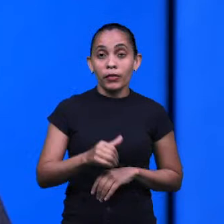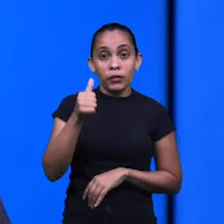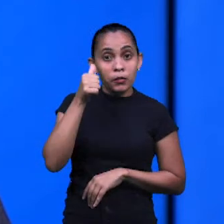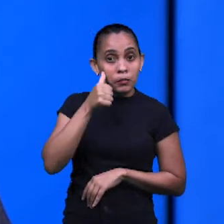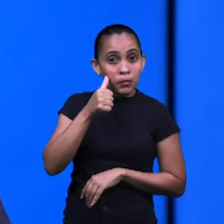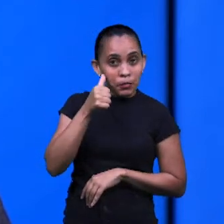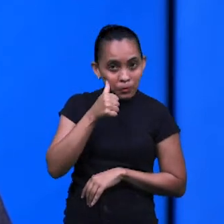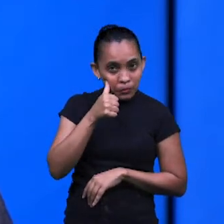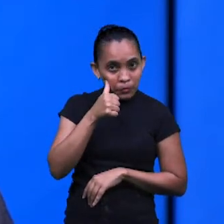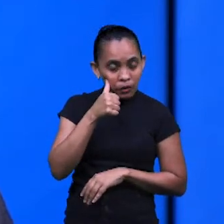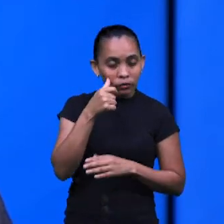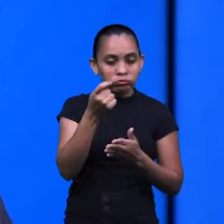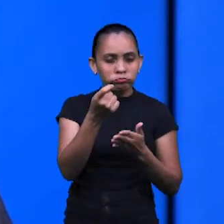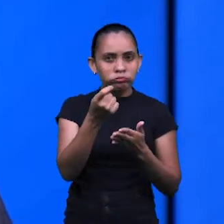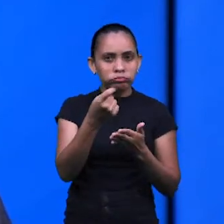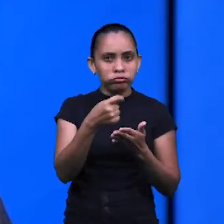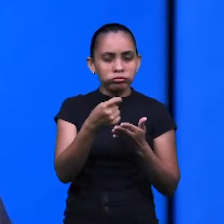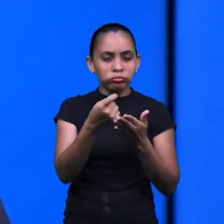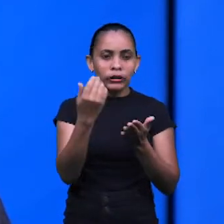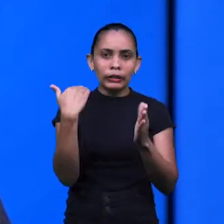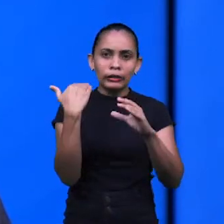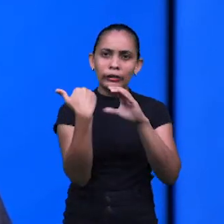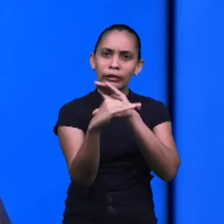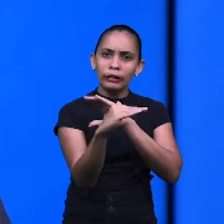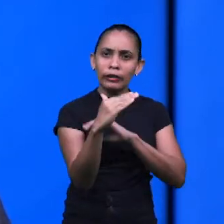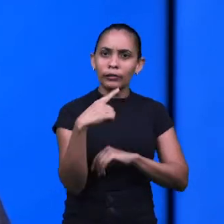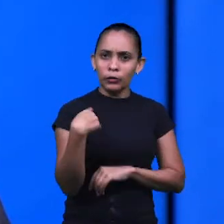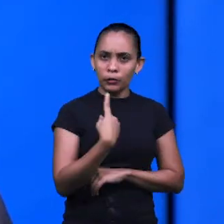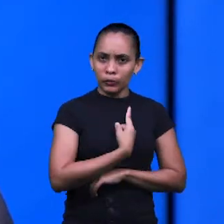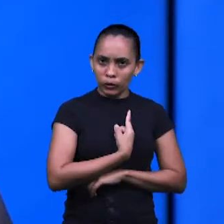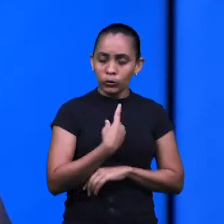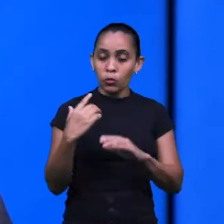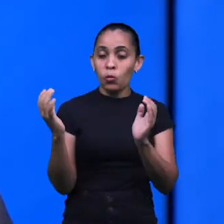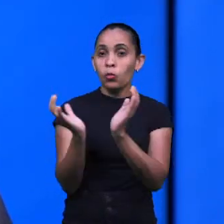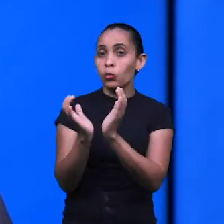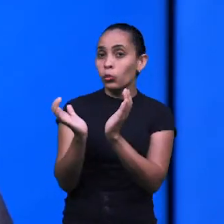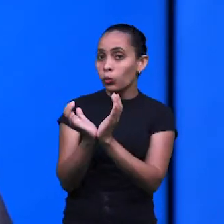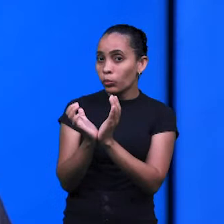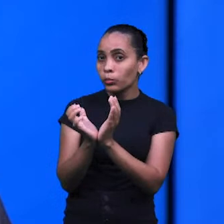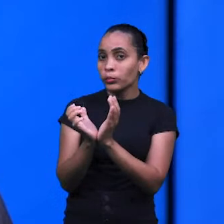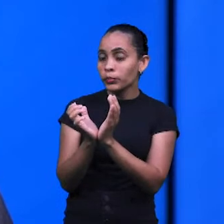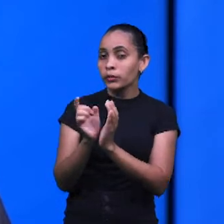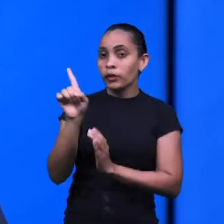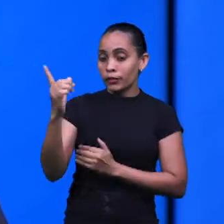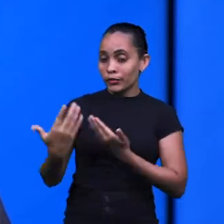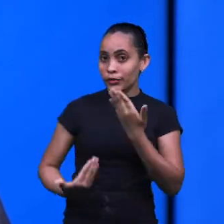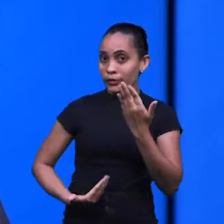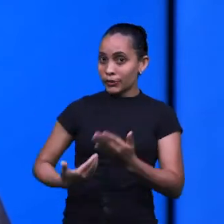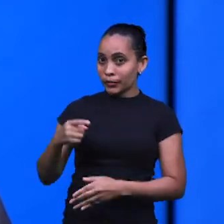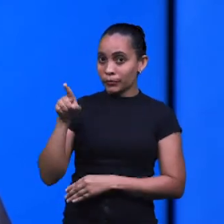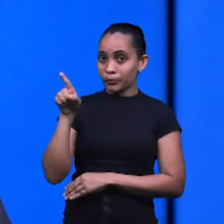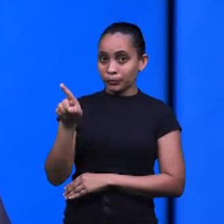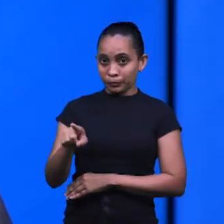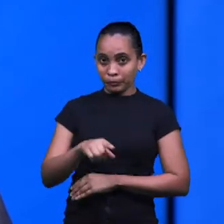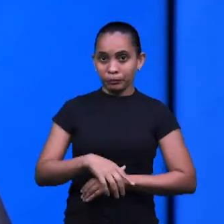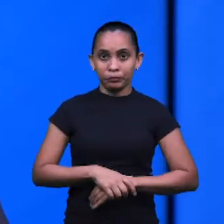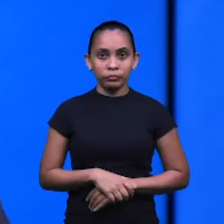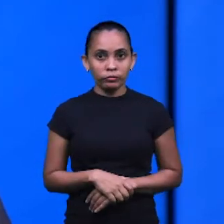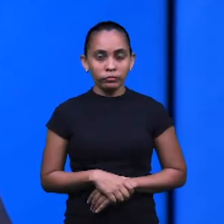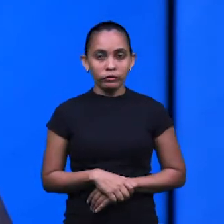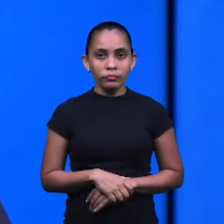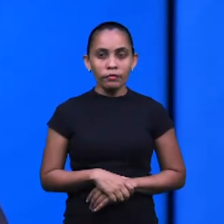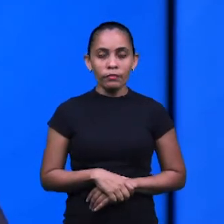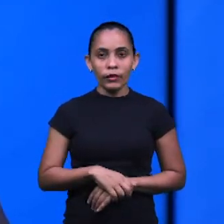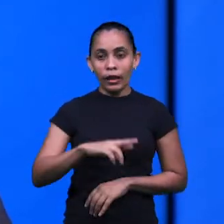irmã nossa, lá de um grupo de irmãos, uma igreja ligada a nós na Rússia. E essa